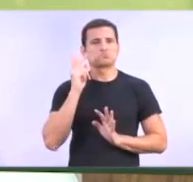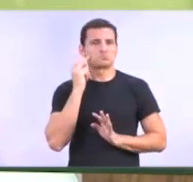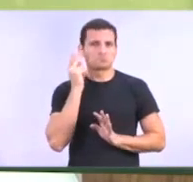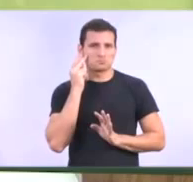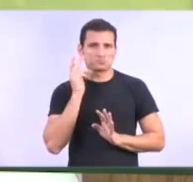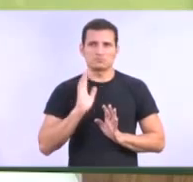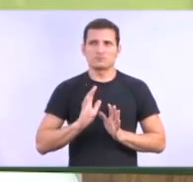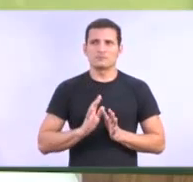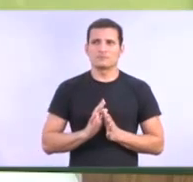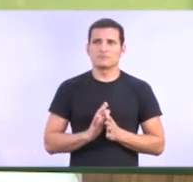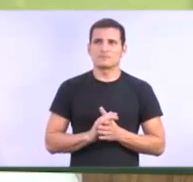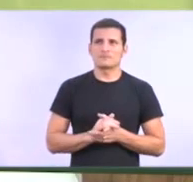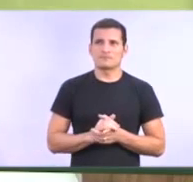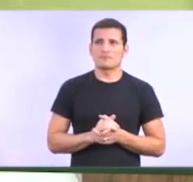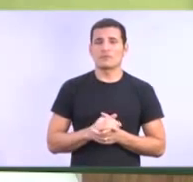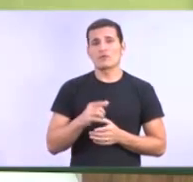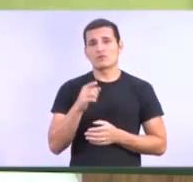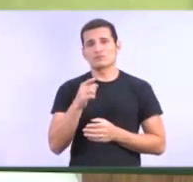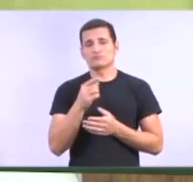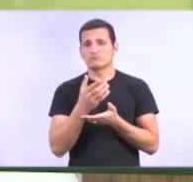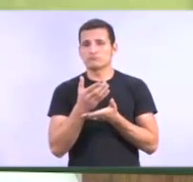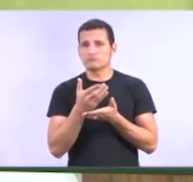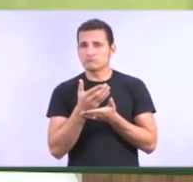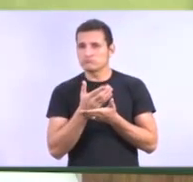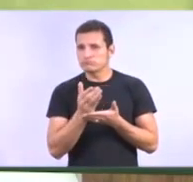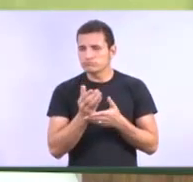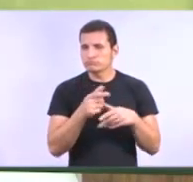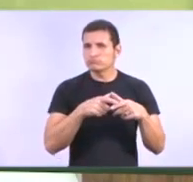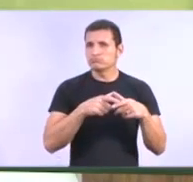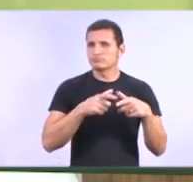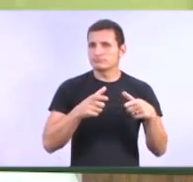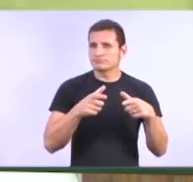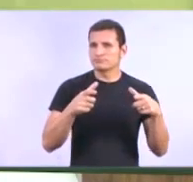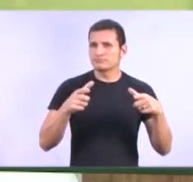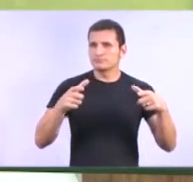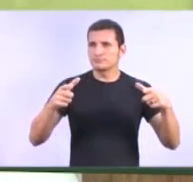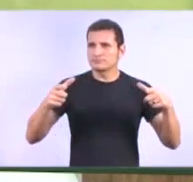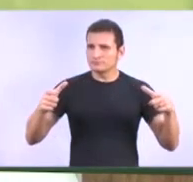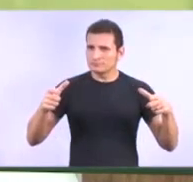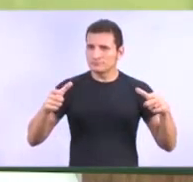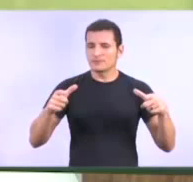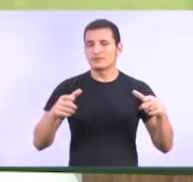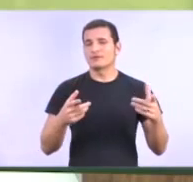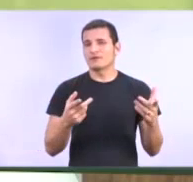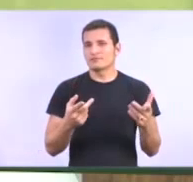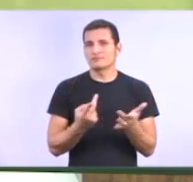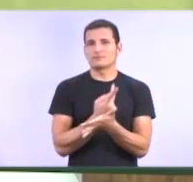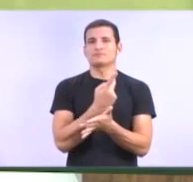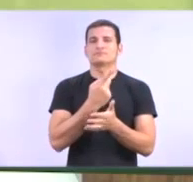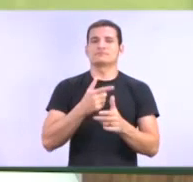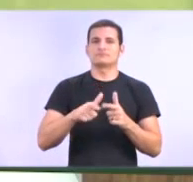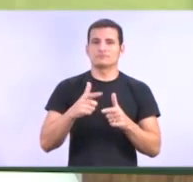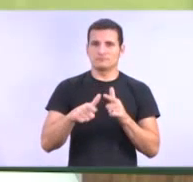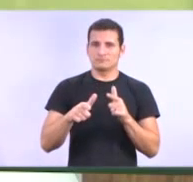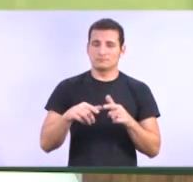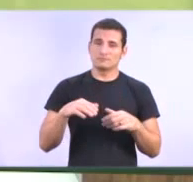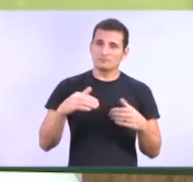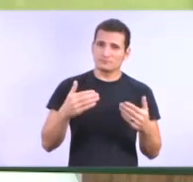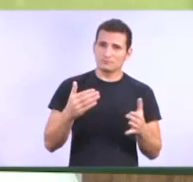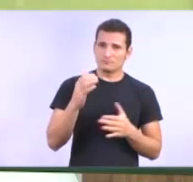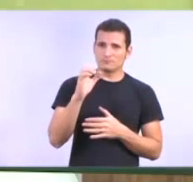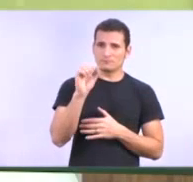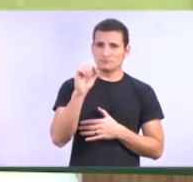né? De repente, você começa a aumentar e aí os problemas acontecem. Então, veja bem, a